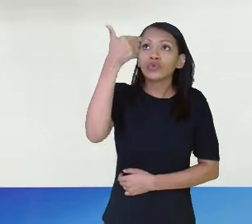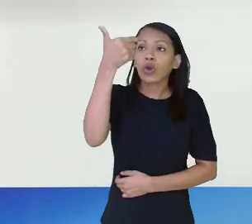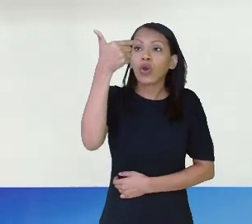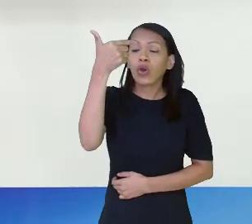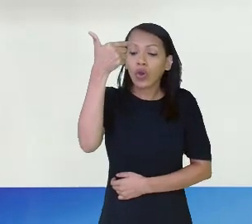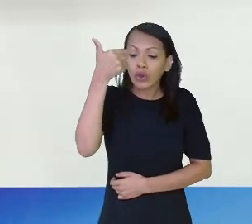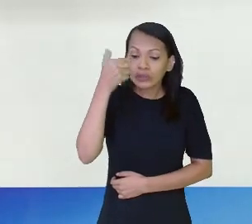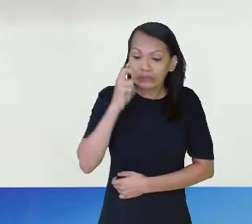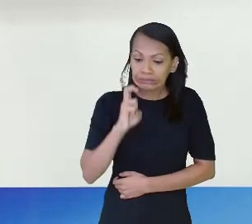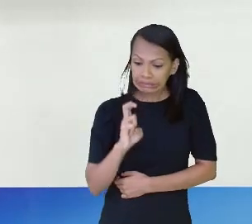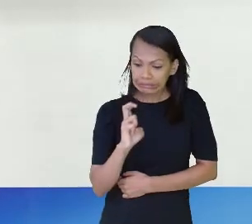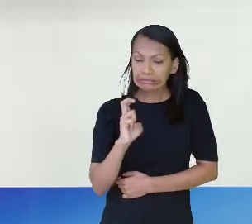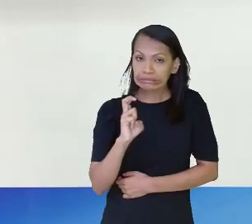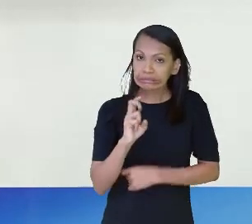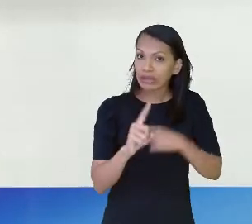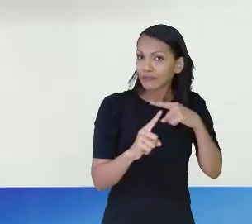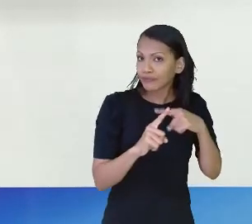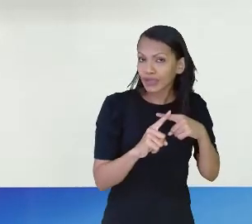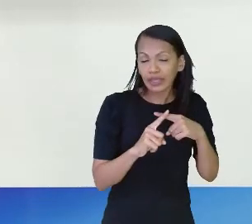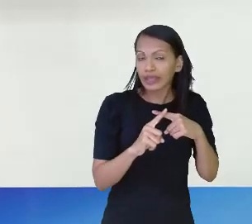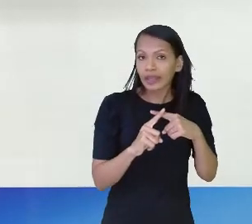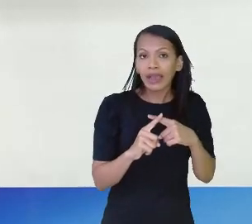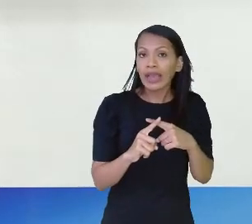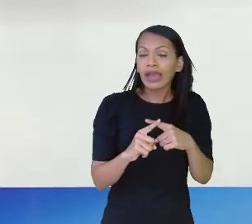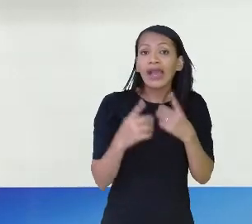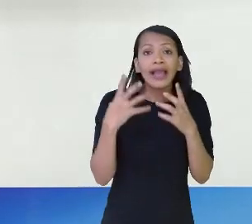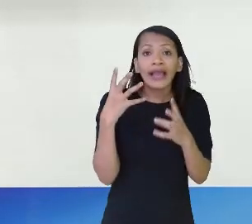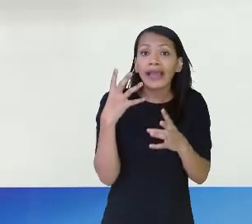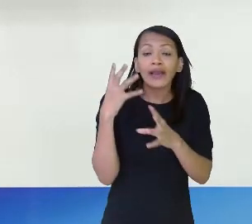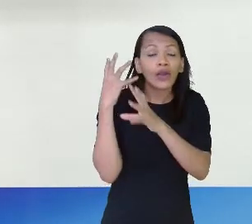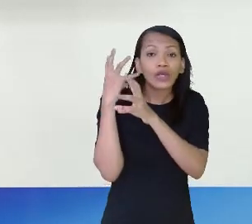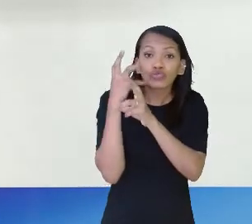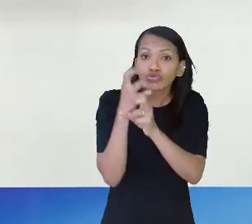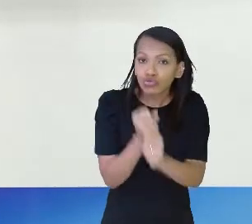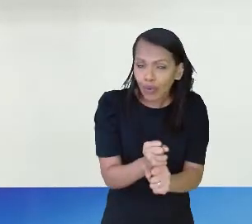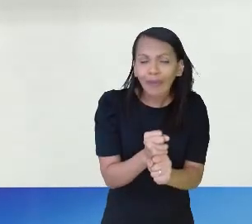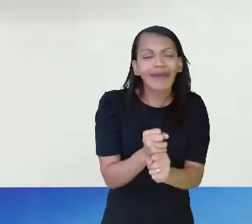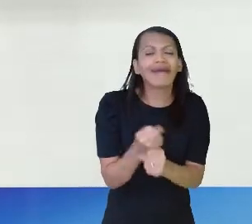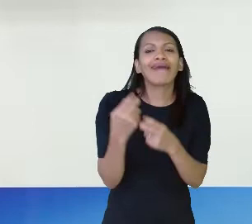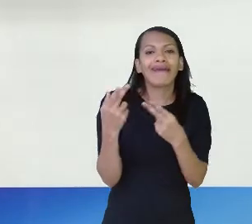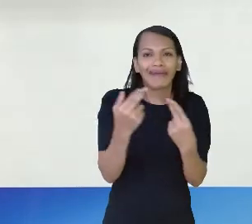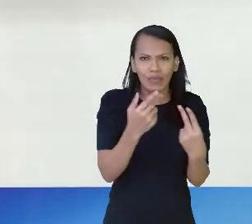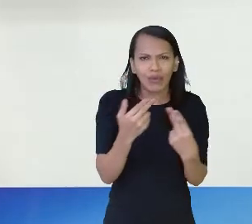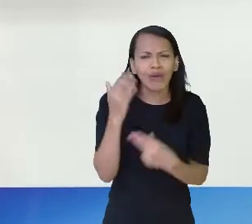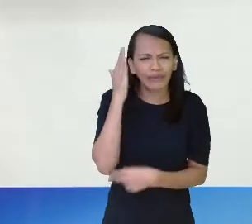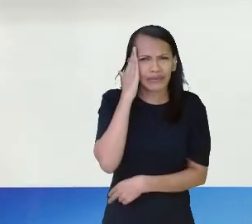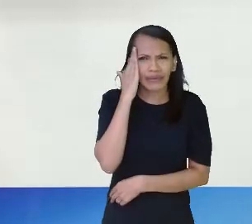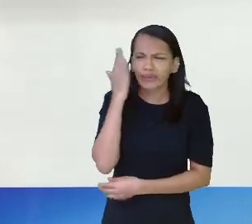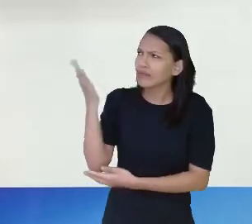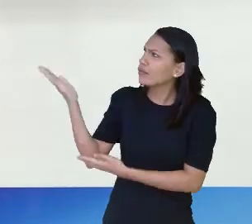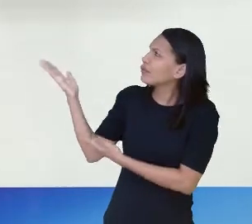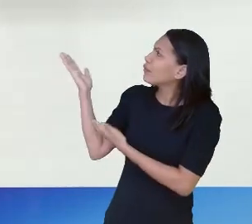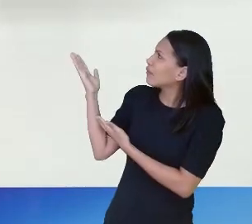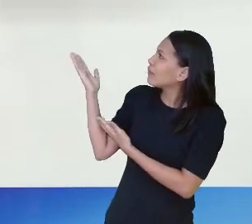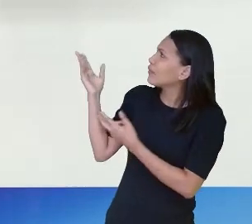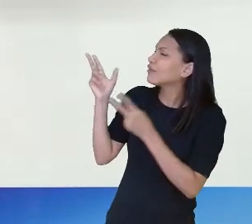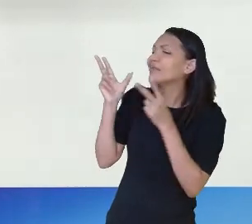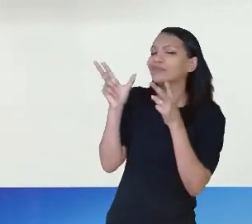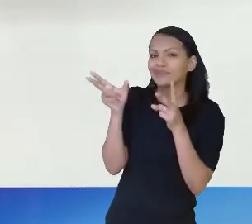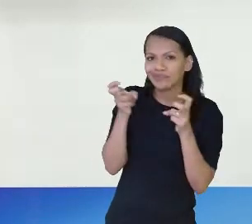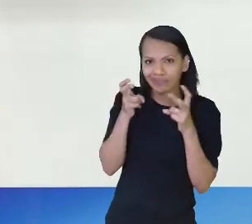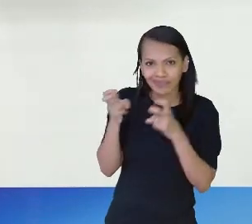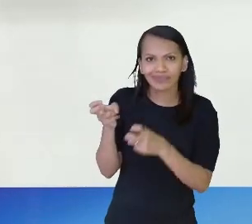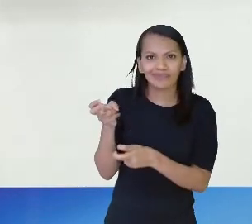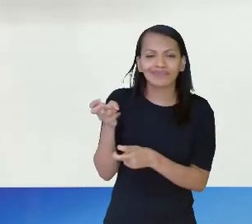uma conta 3 vezes 2, 2 vezes 3, não vai alterar no resultado. Beleza? Presta atenção nisso. Não vai